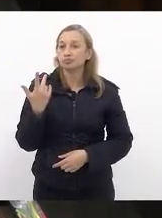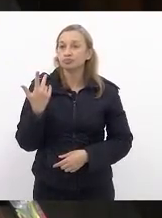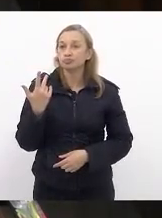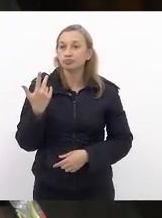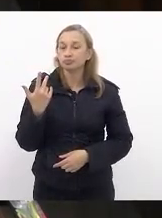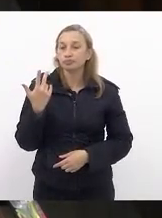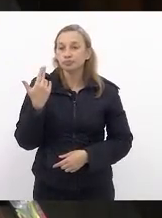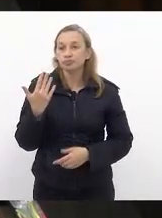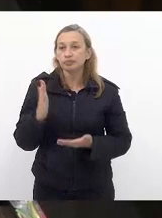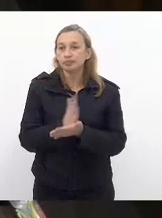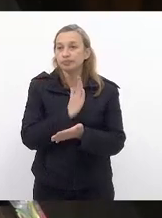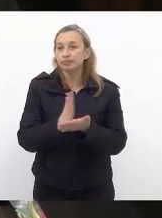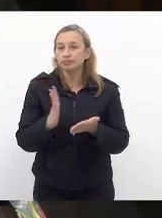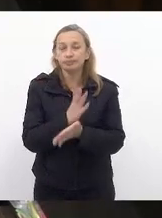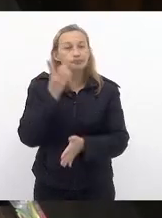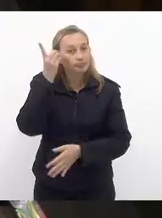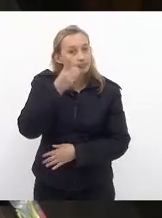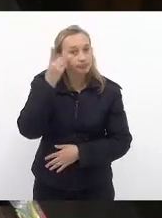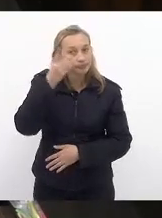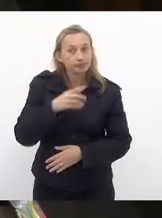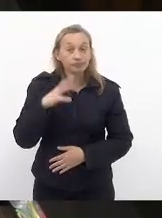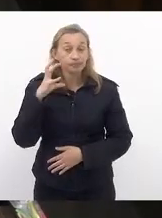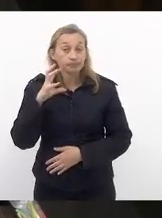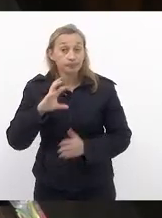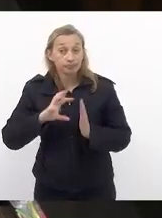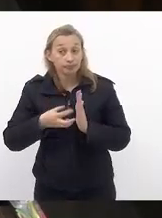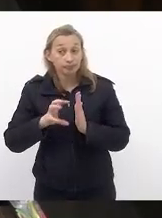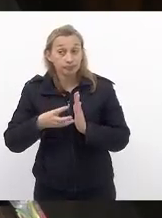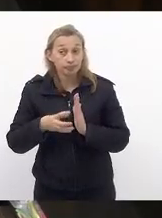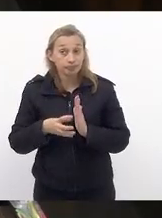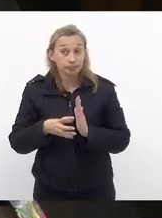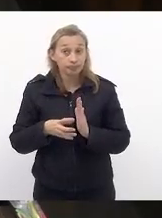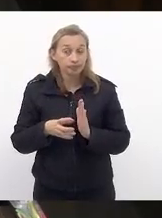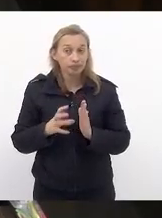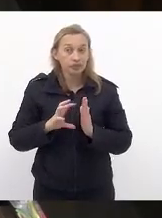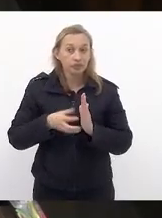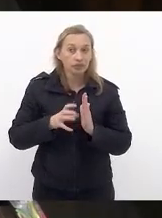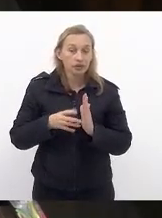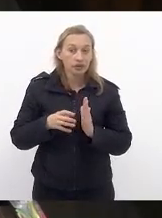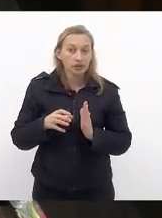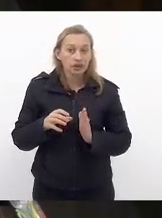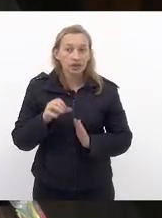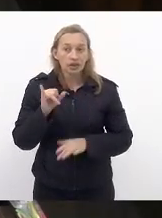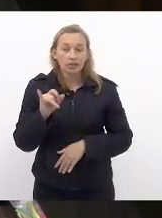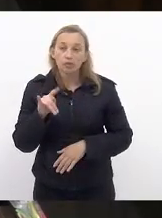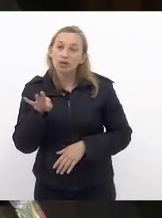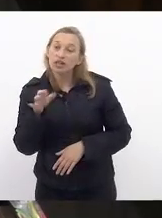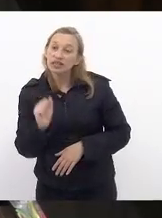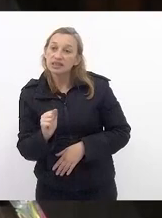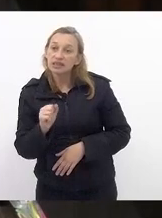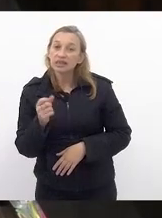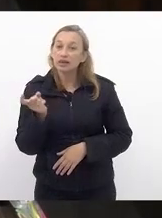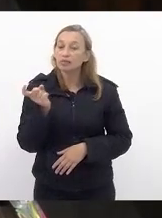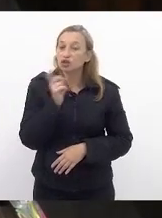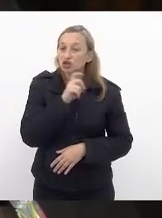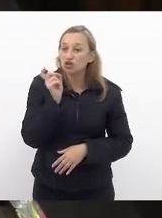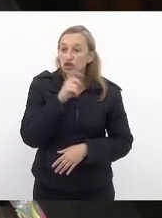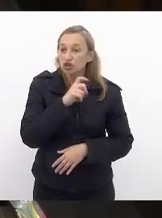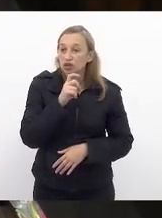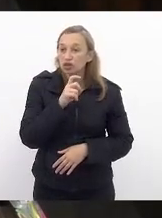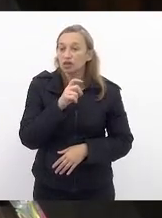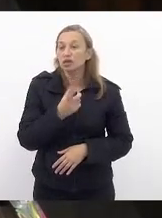que algumas deputadas desse partido que é o partido da hipocrisia da mentira